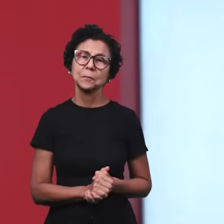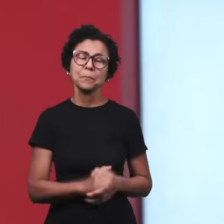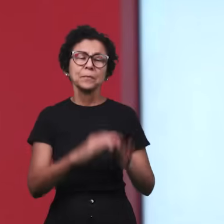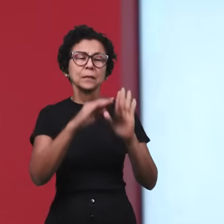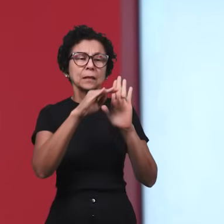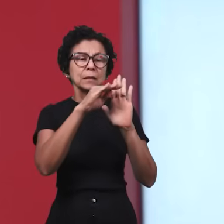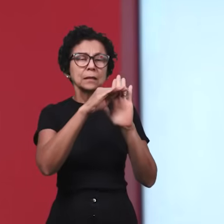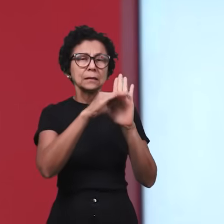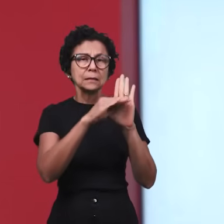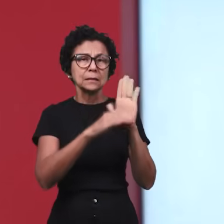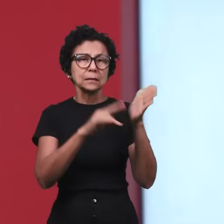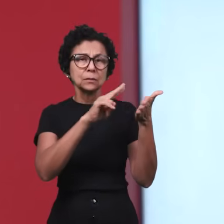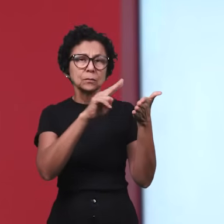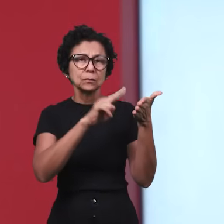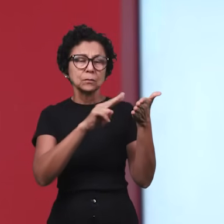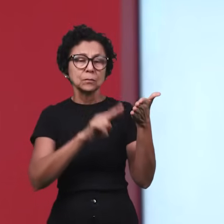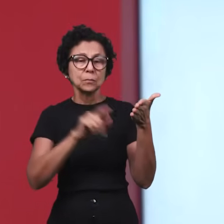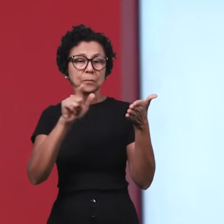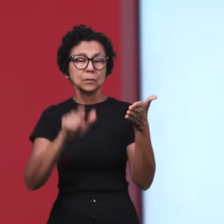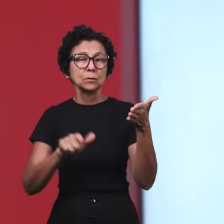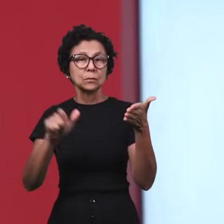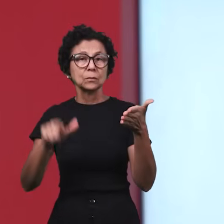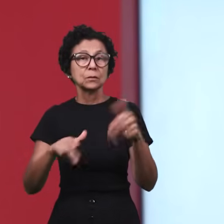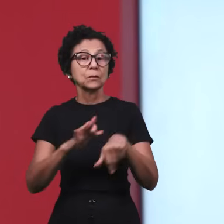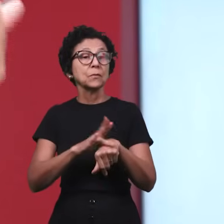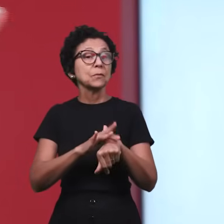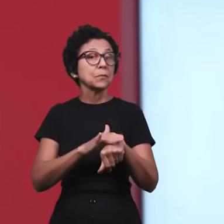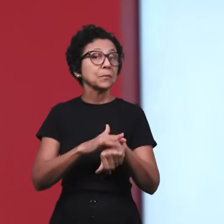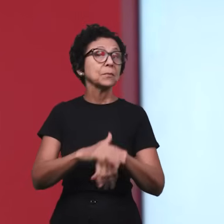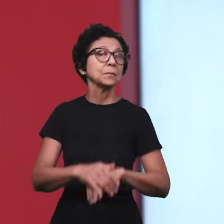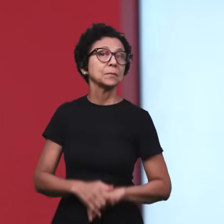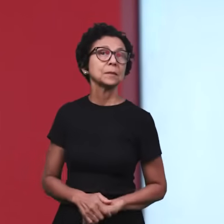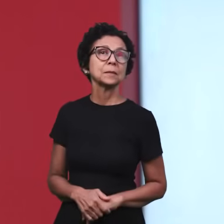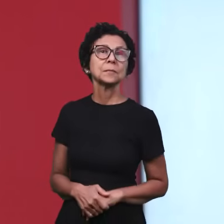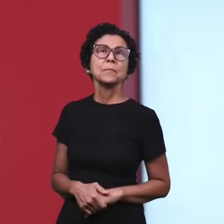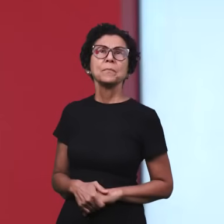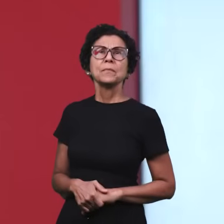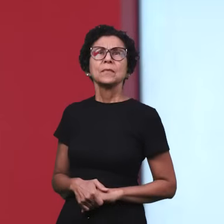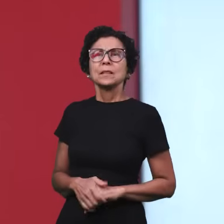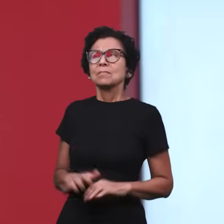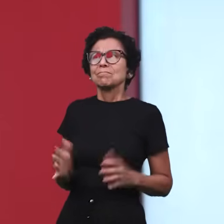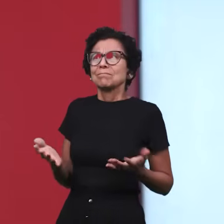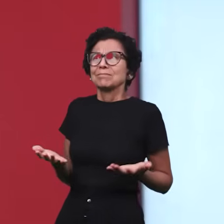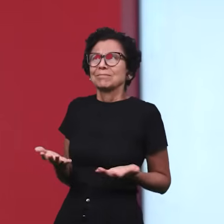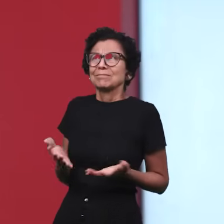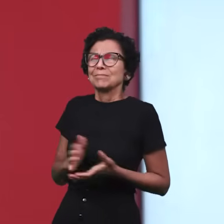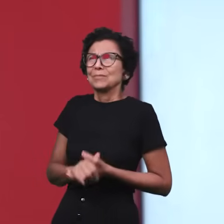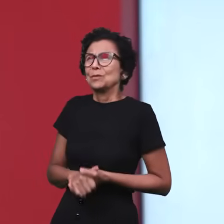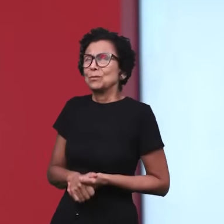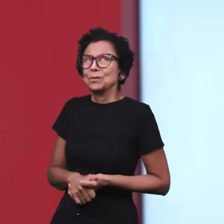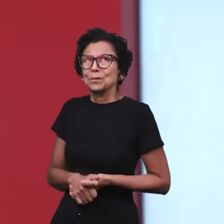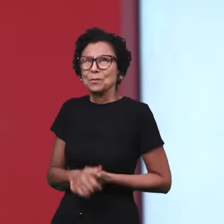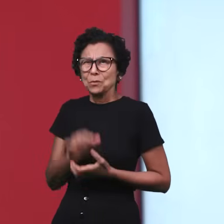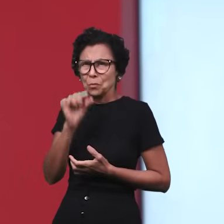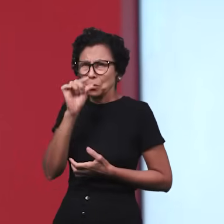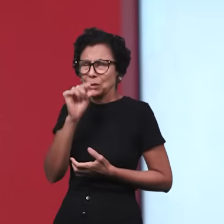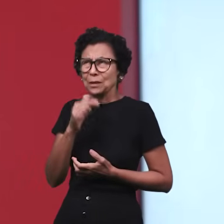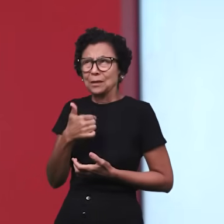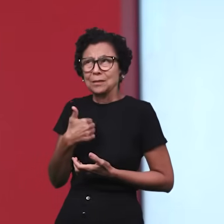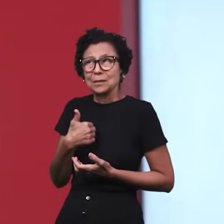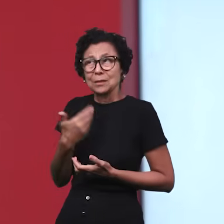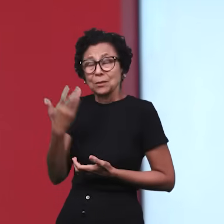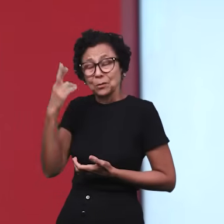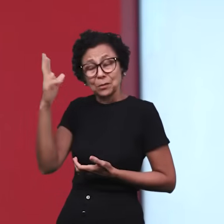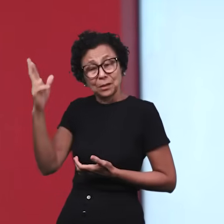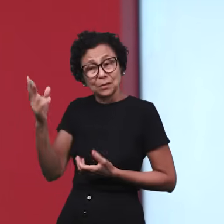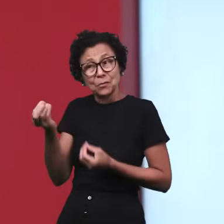trabalhos que são importantes diante de Deus. Às vezes nós olhamos, né, podemos olhar e falar assim, mas isso é tão pequeno que eu faço para Deus, mas